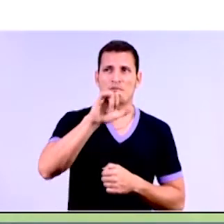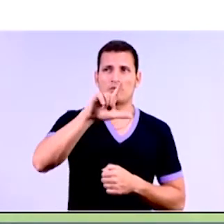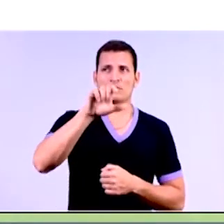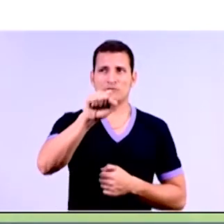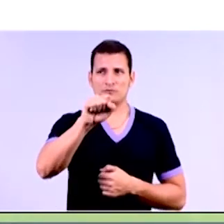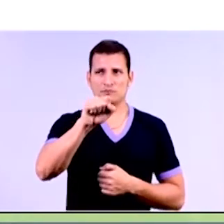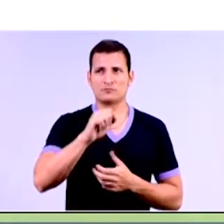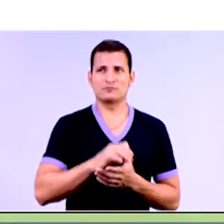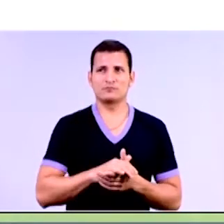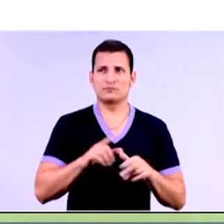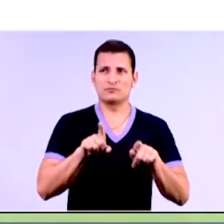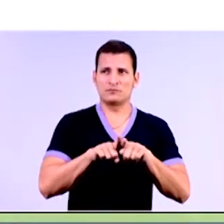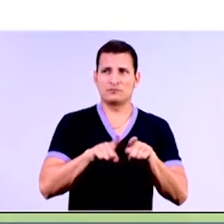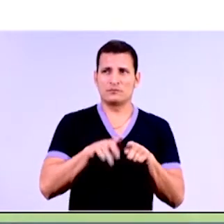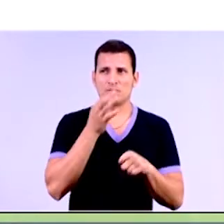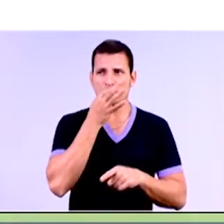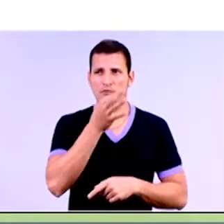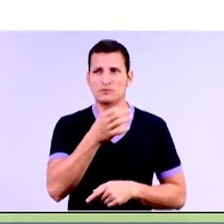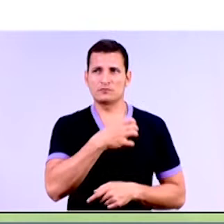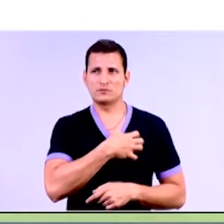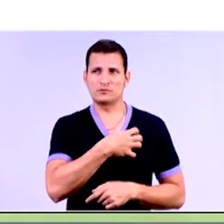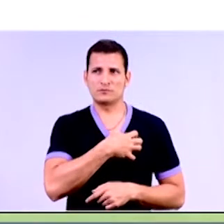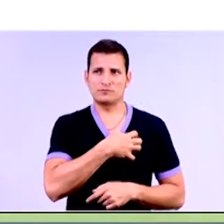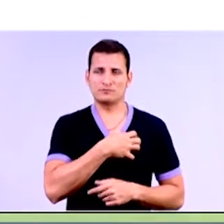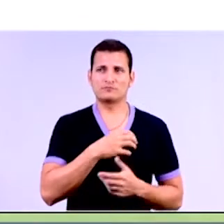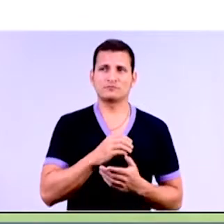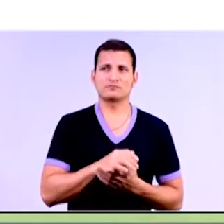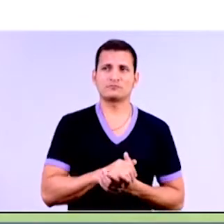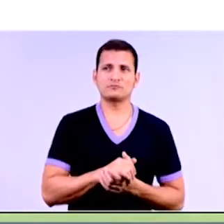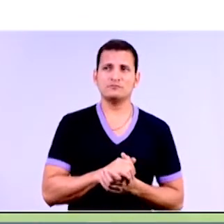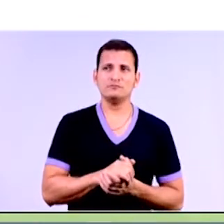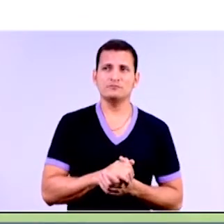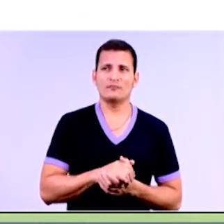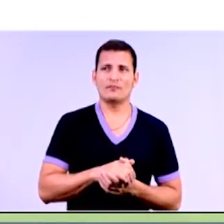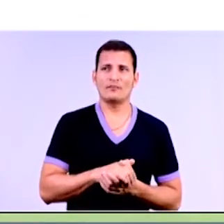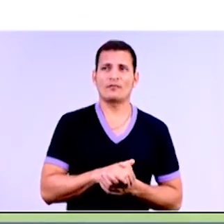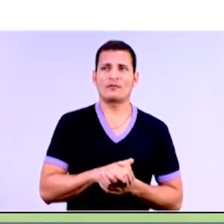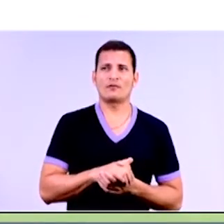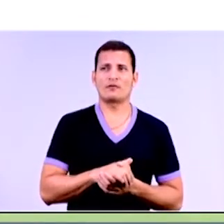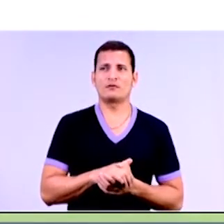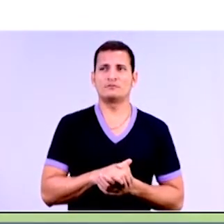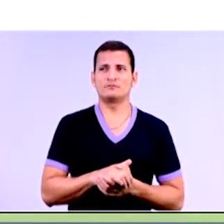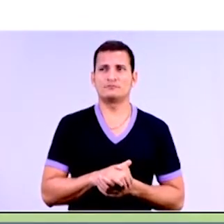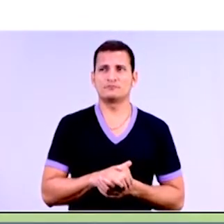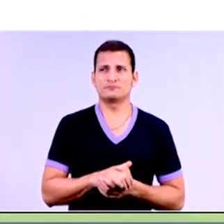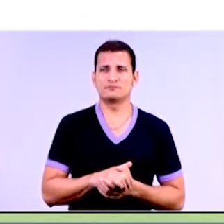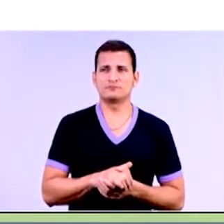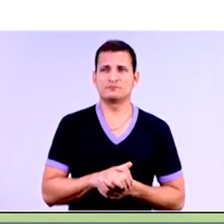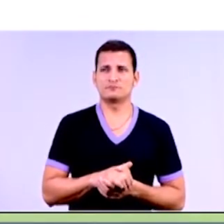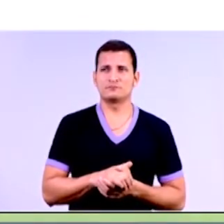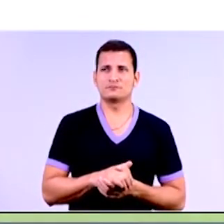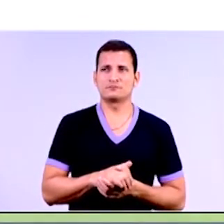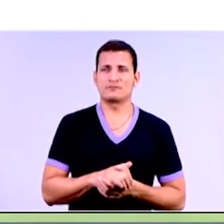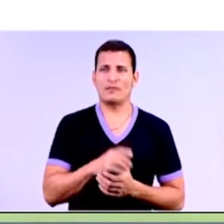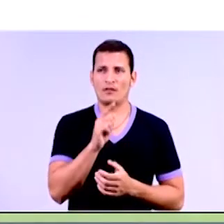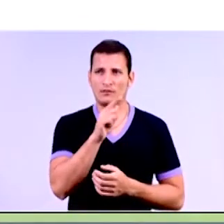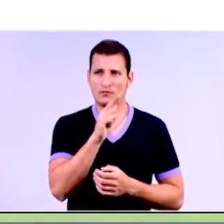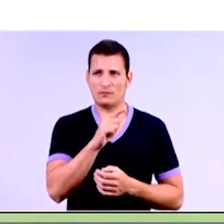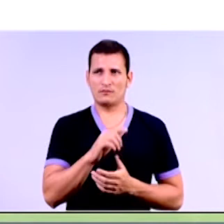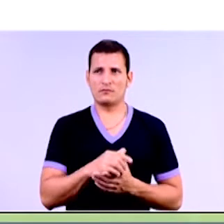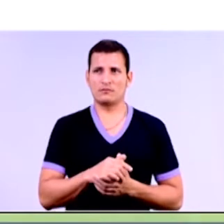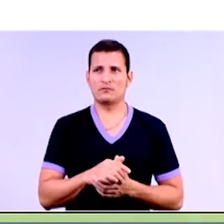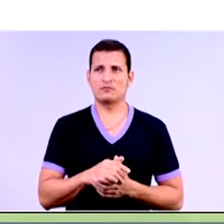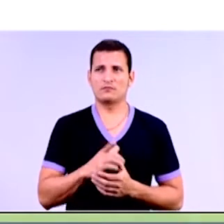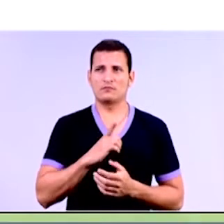Também opiniões e sentimentos. Né, falar de opiniões. I don't like him. Aqui eu estou falando